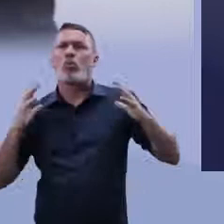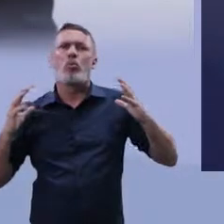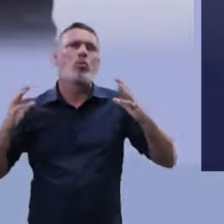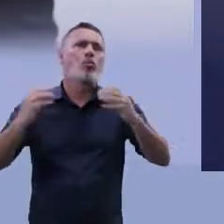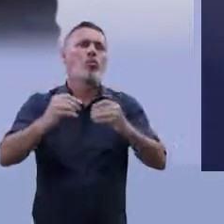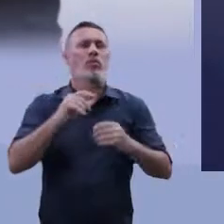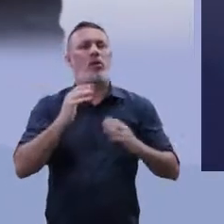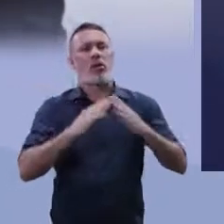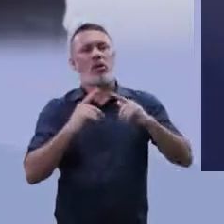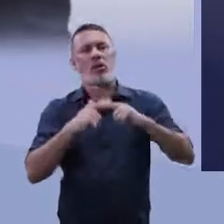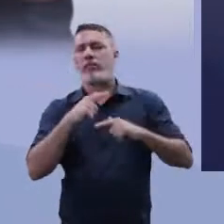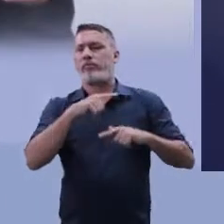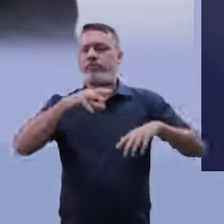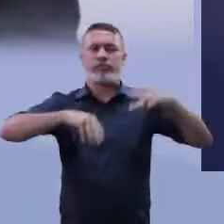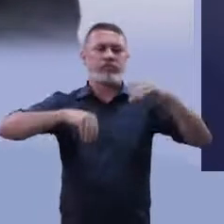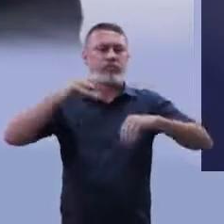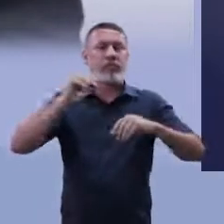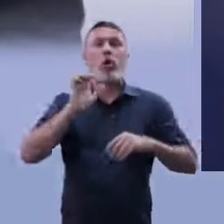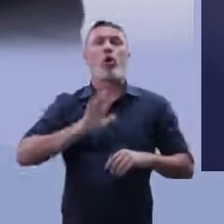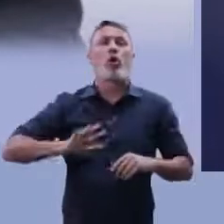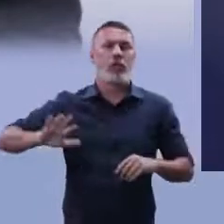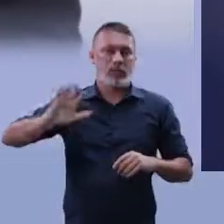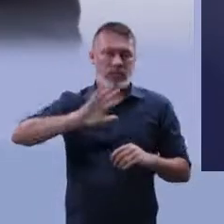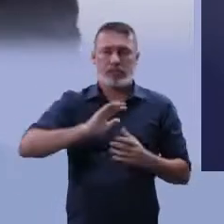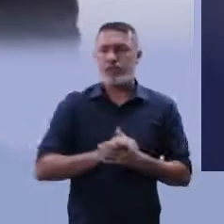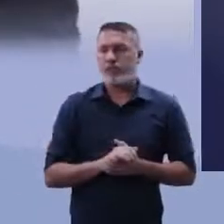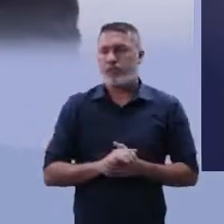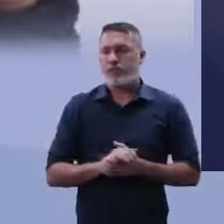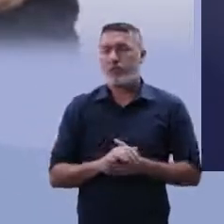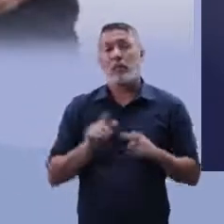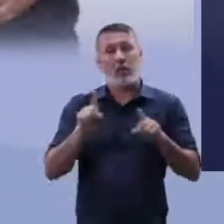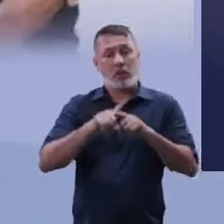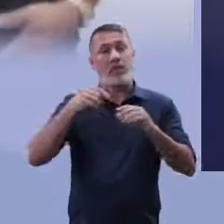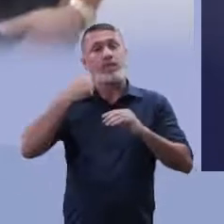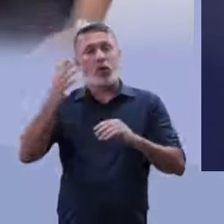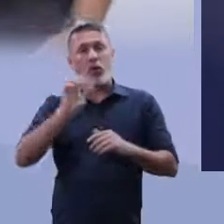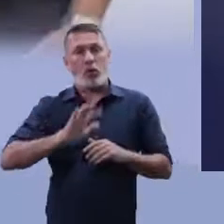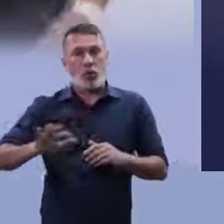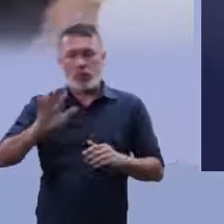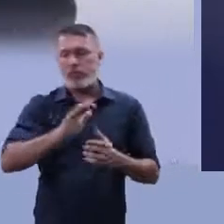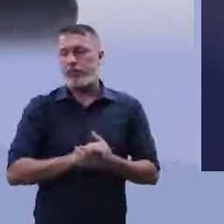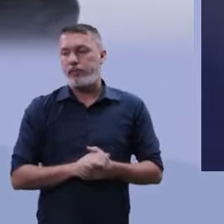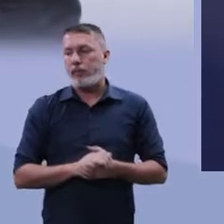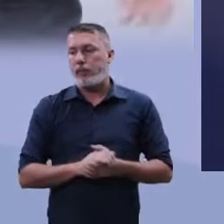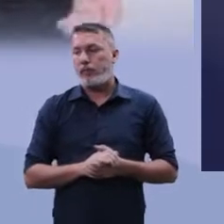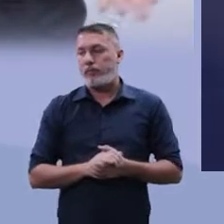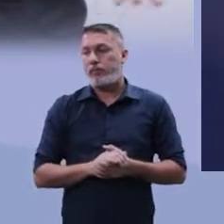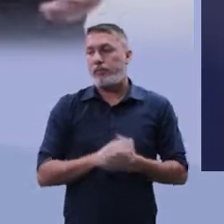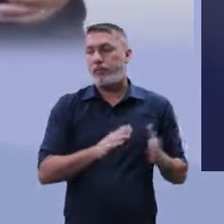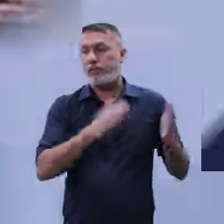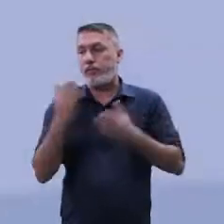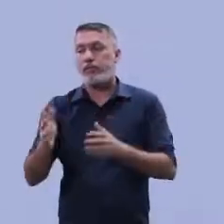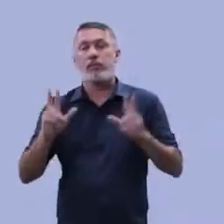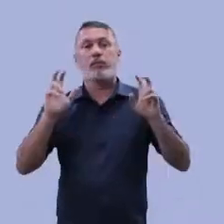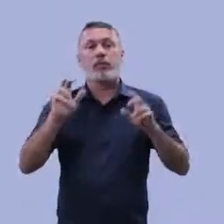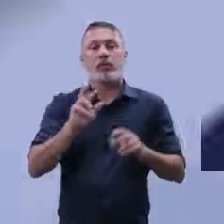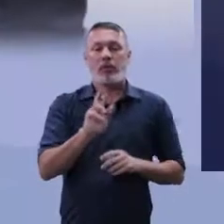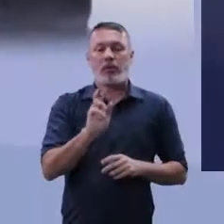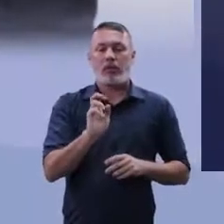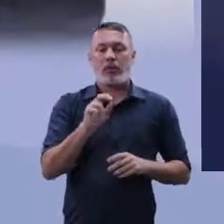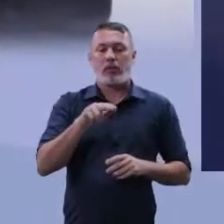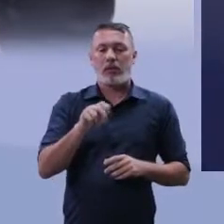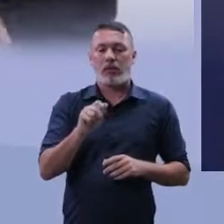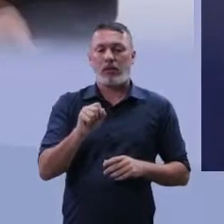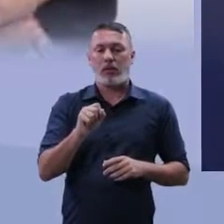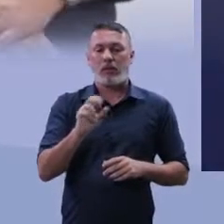importante na Idade Média e em todo o território europeu. E até fora da Europa também. Né? Chegamos